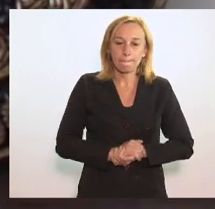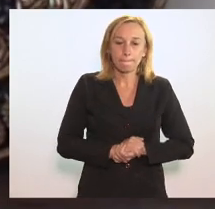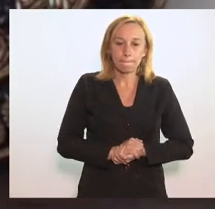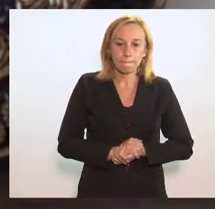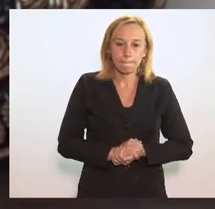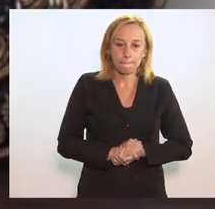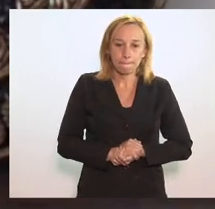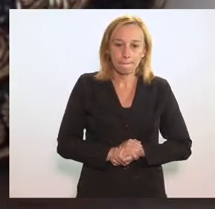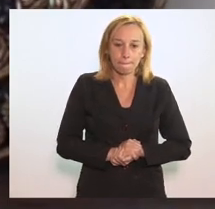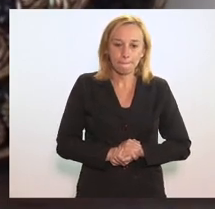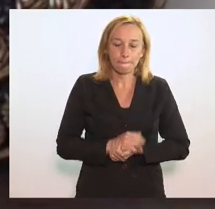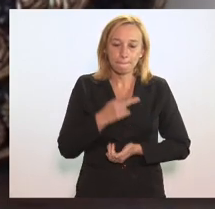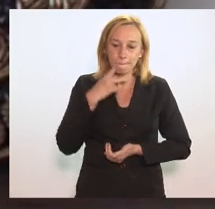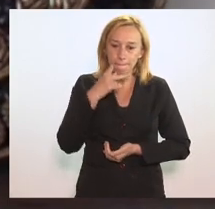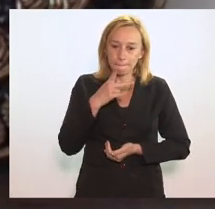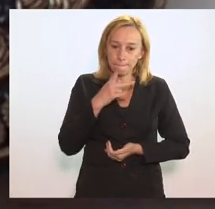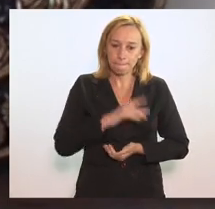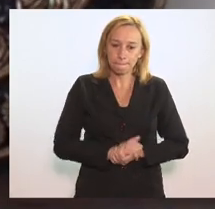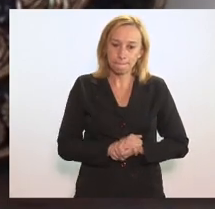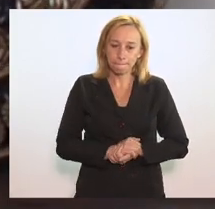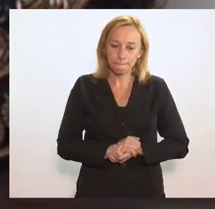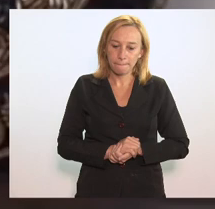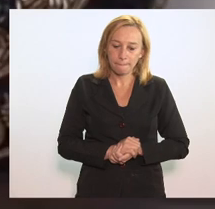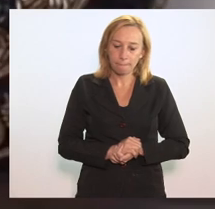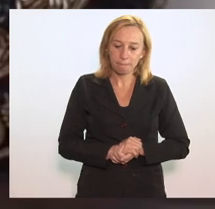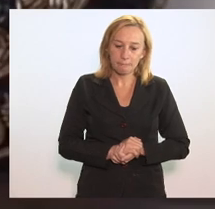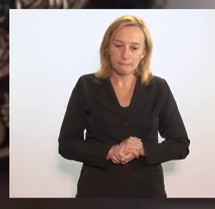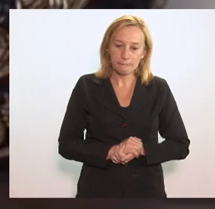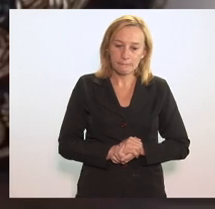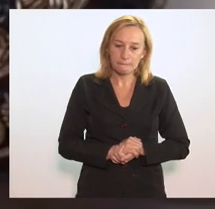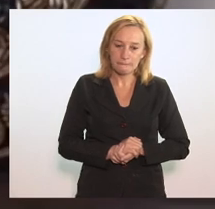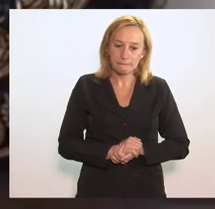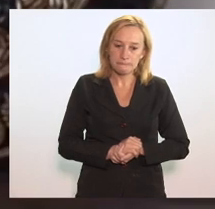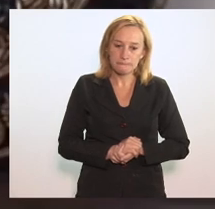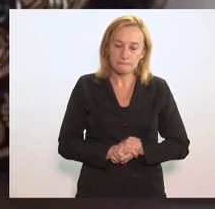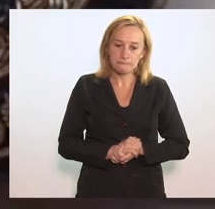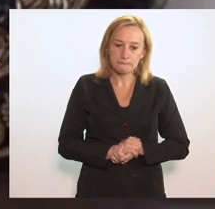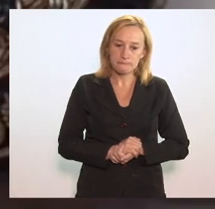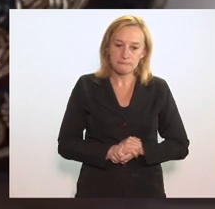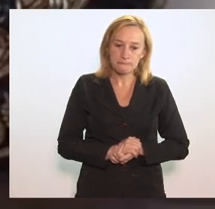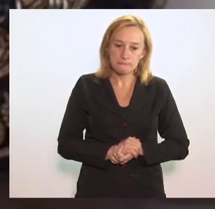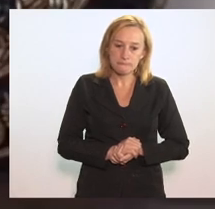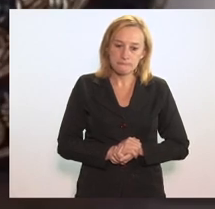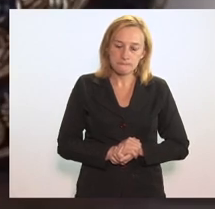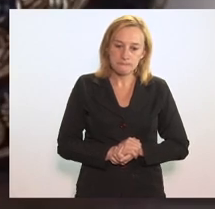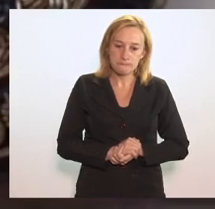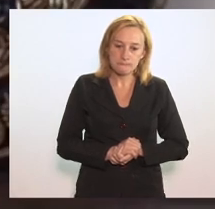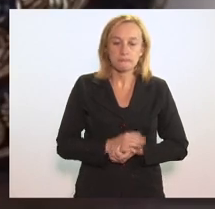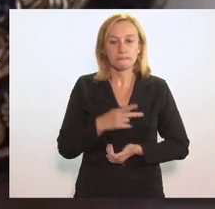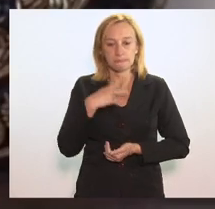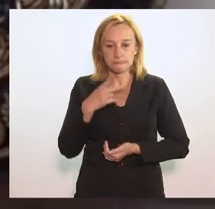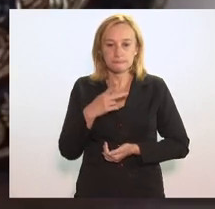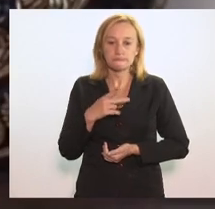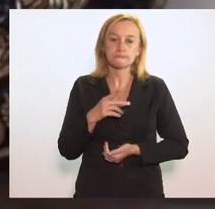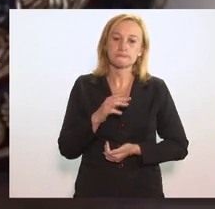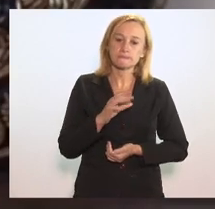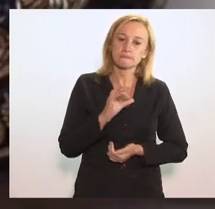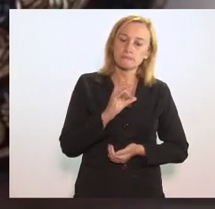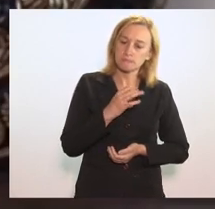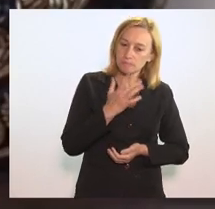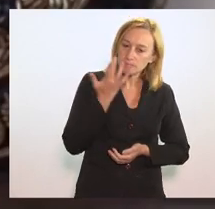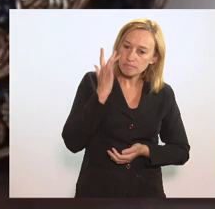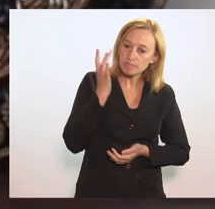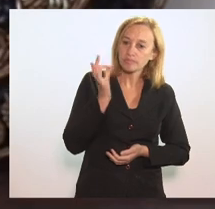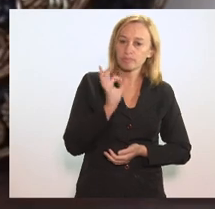apenas de externar. A gente está questionando algo que eu acho até muito legítimo,